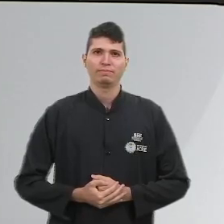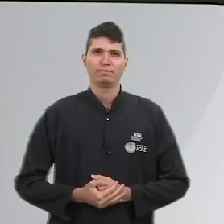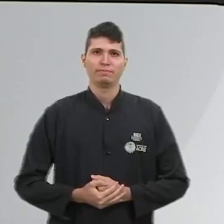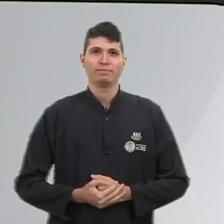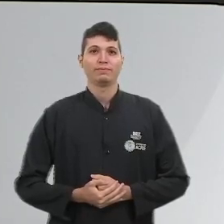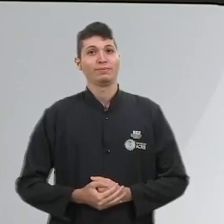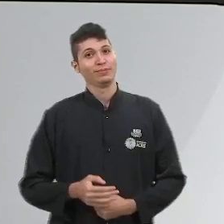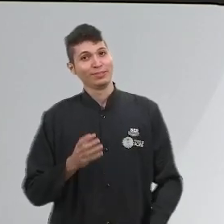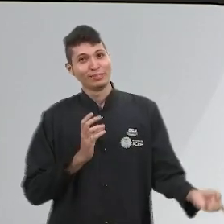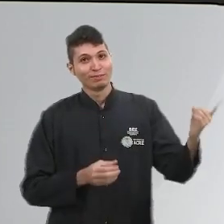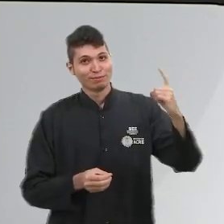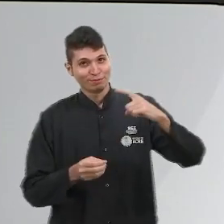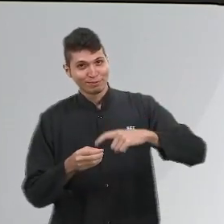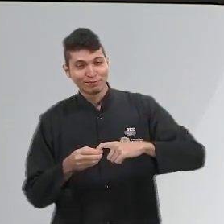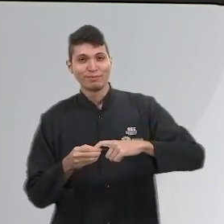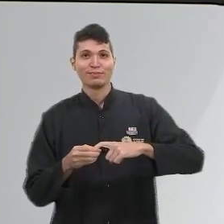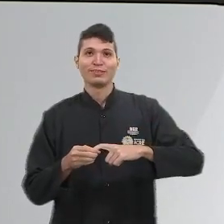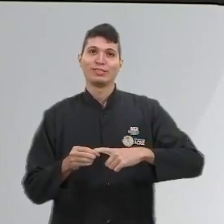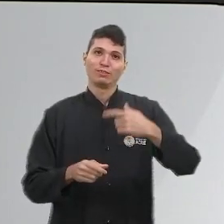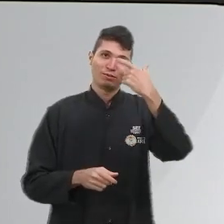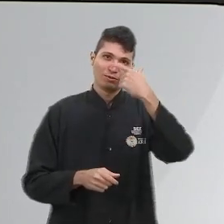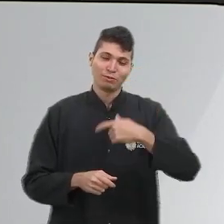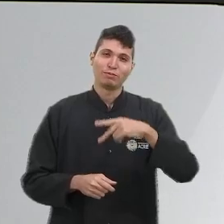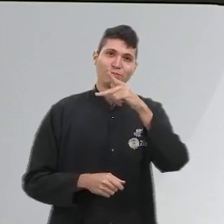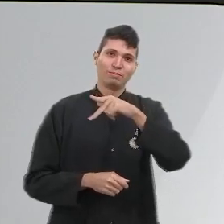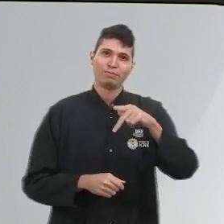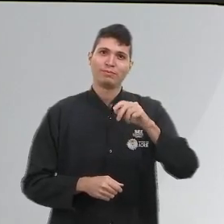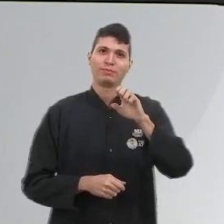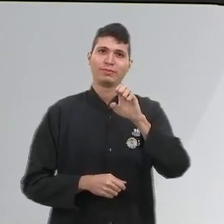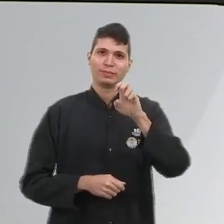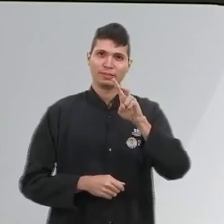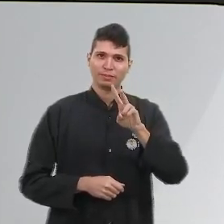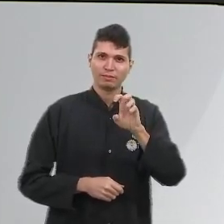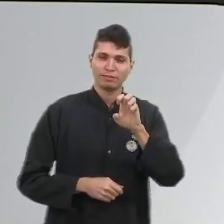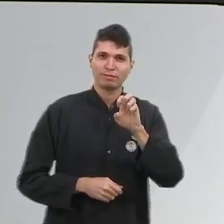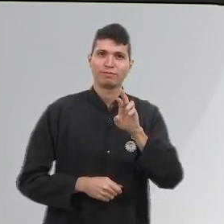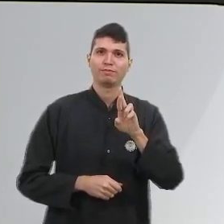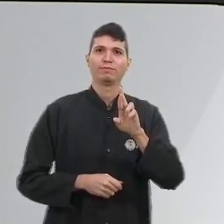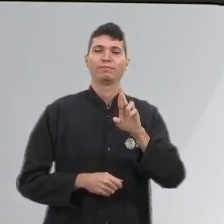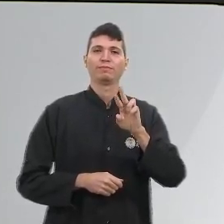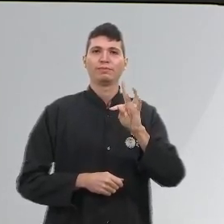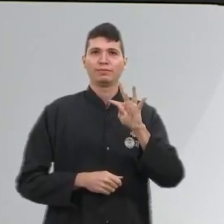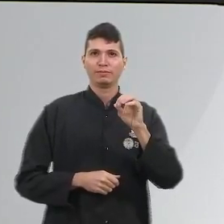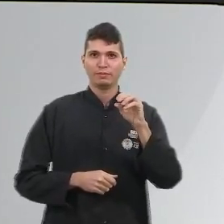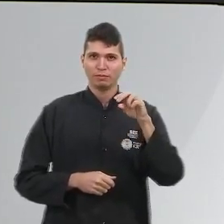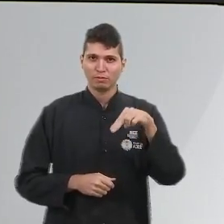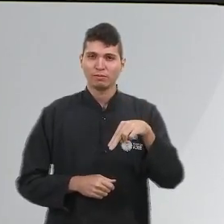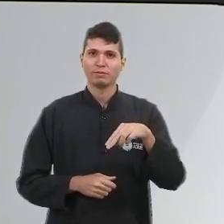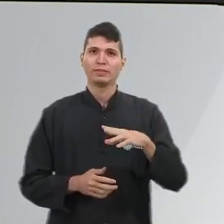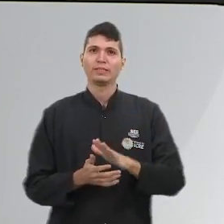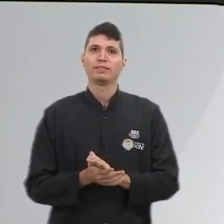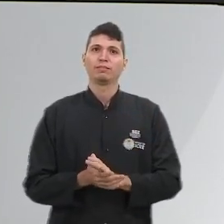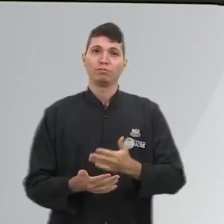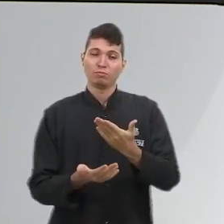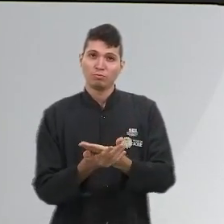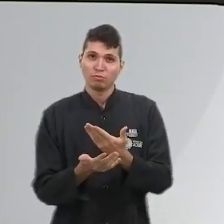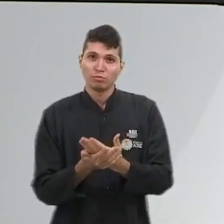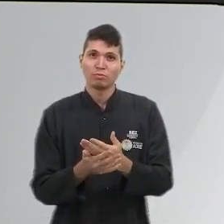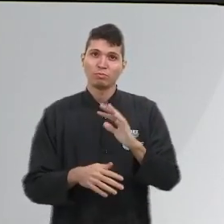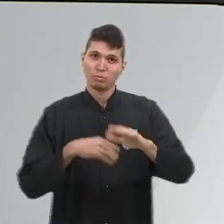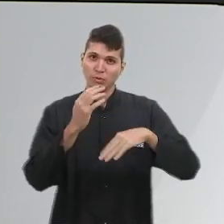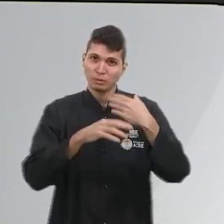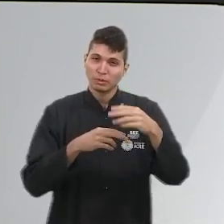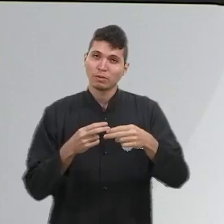E aí, pessoal, voltei. Sou o professor Everton e nós vamos ter mais uma aula sobre processos de extração de